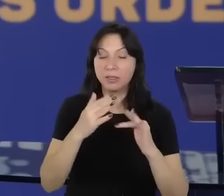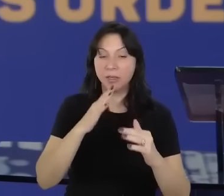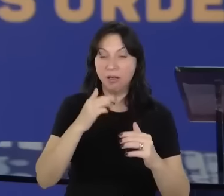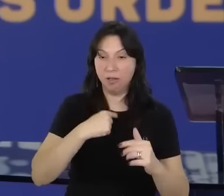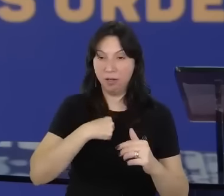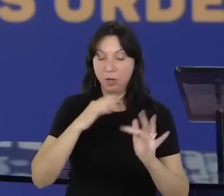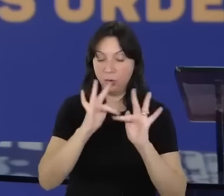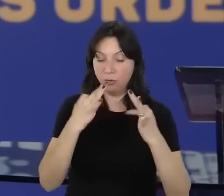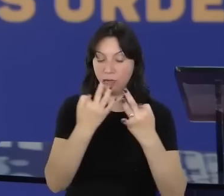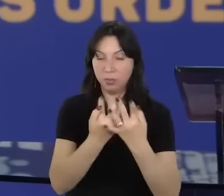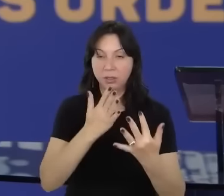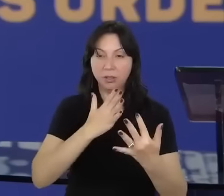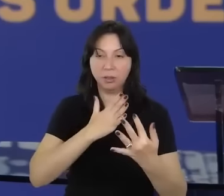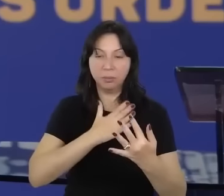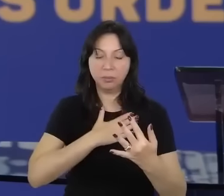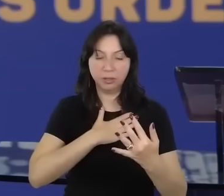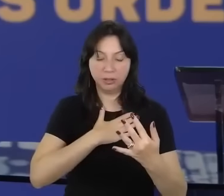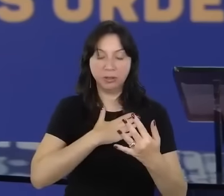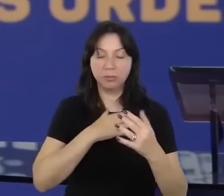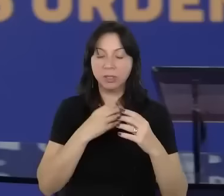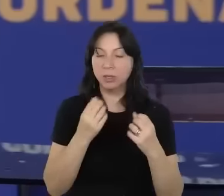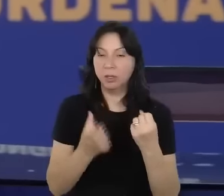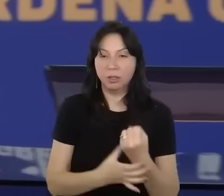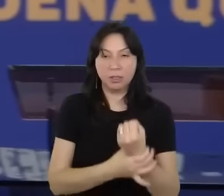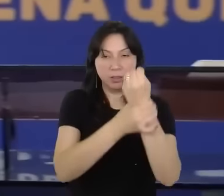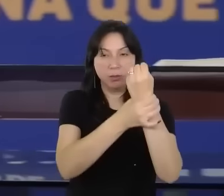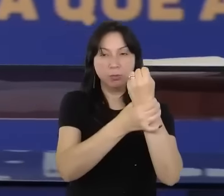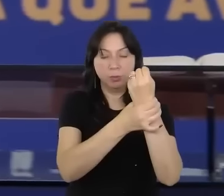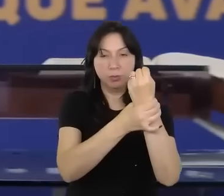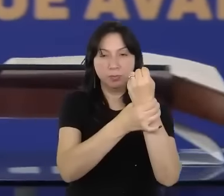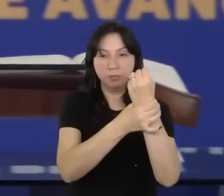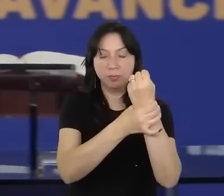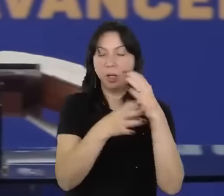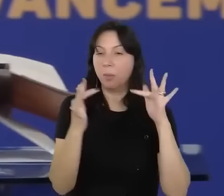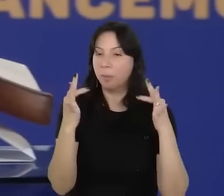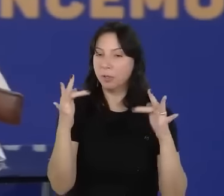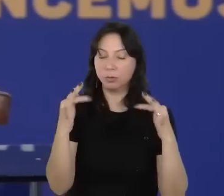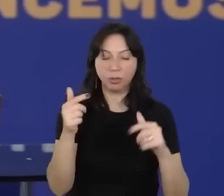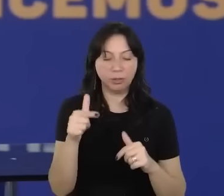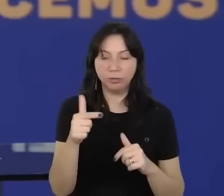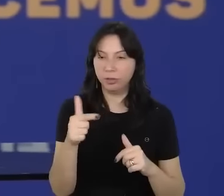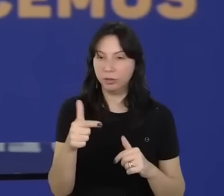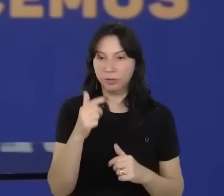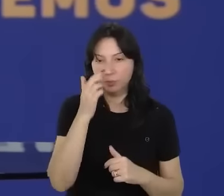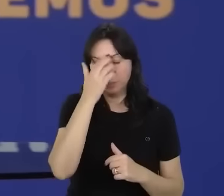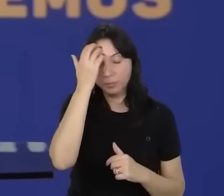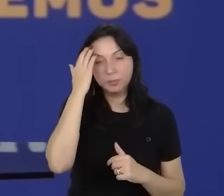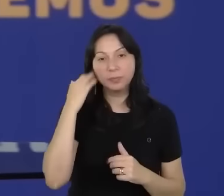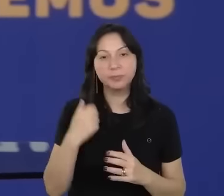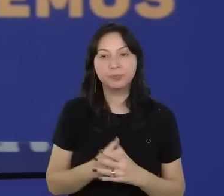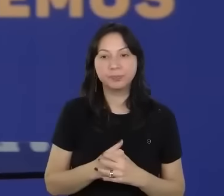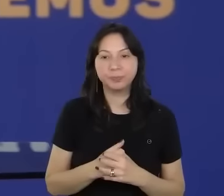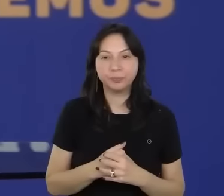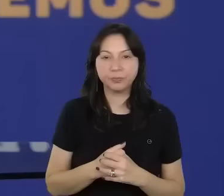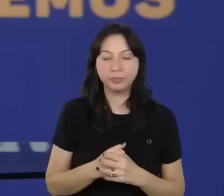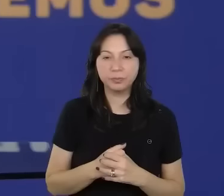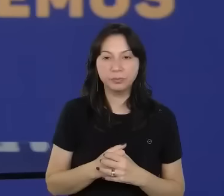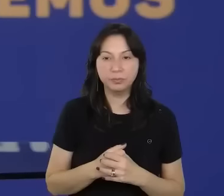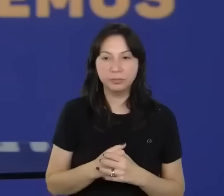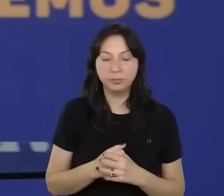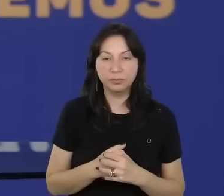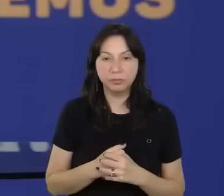porque o Senhor é maior que a tempestade da nossa vida mas notem a dúvida